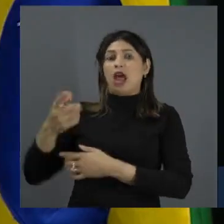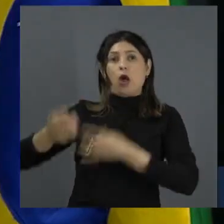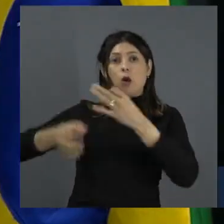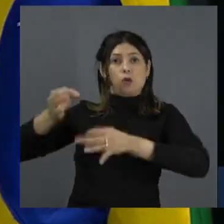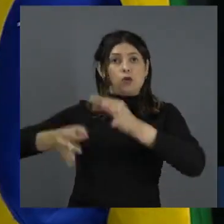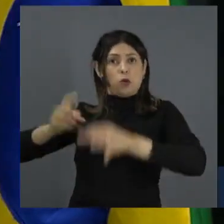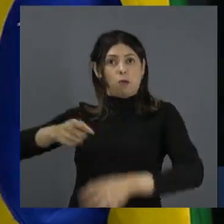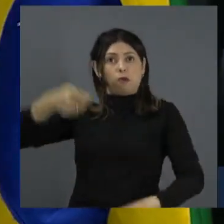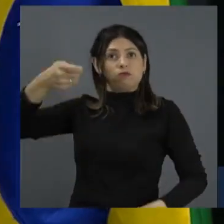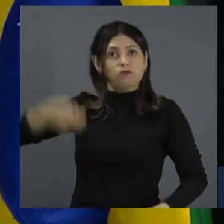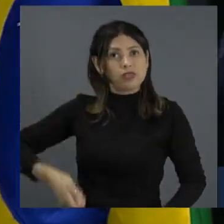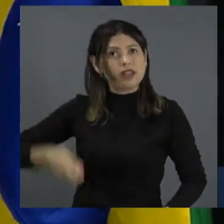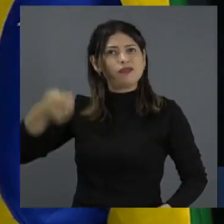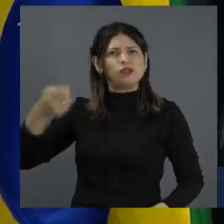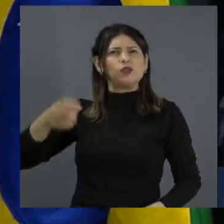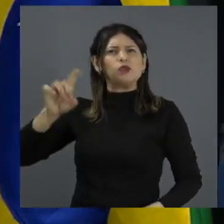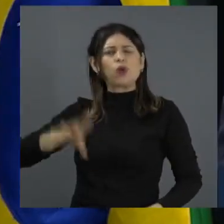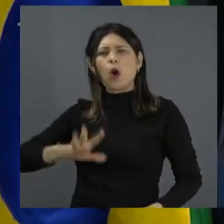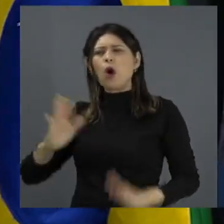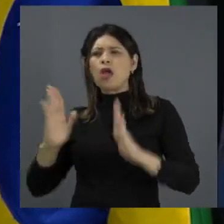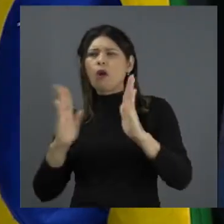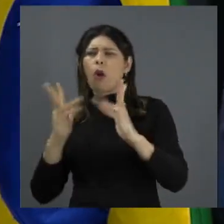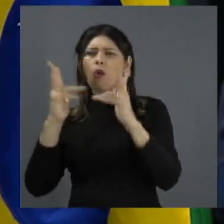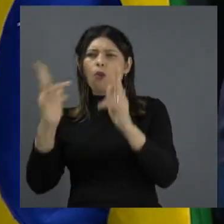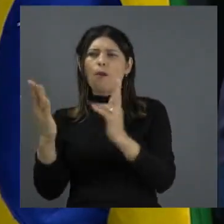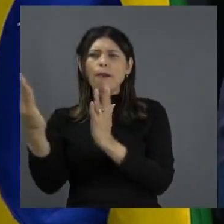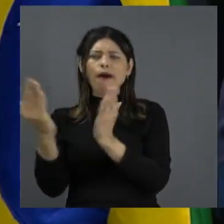só possível numa ditadura.